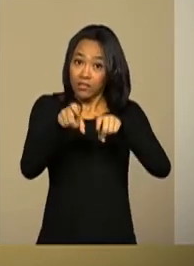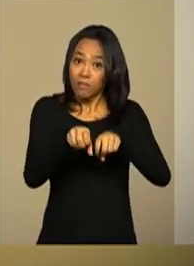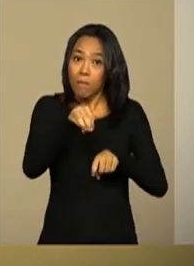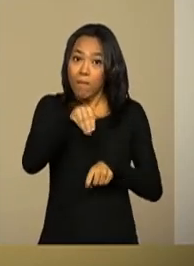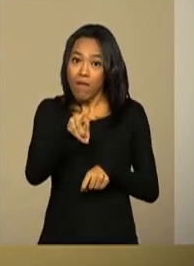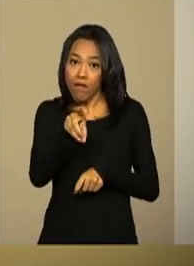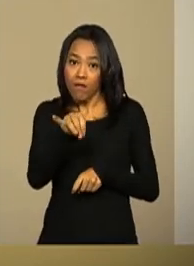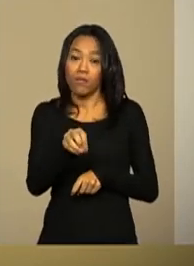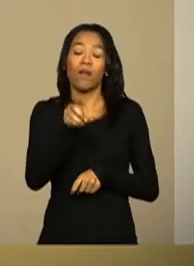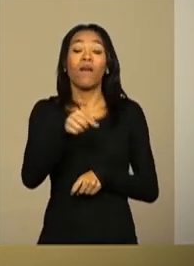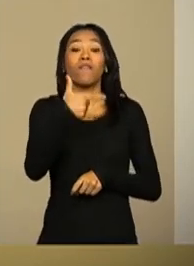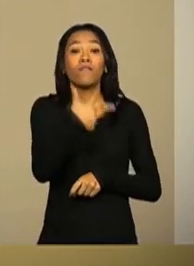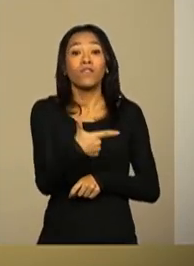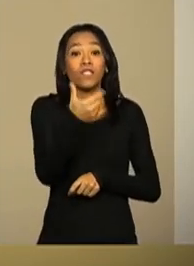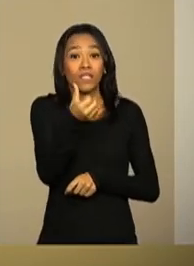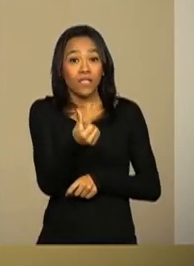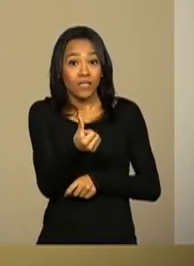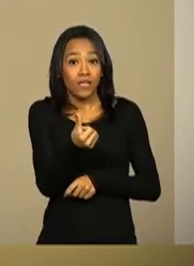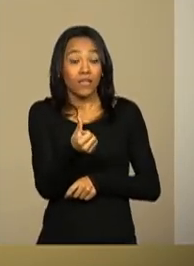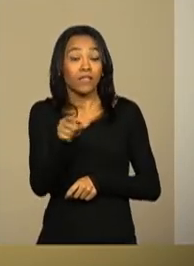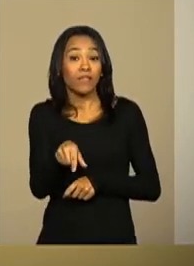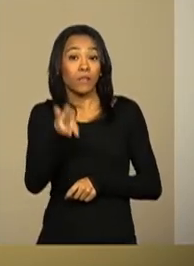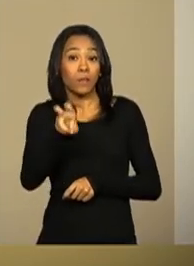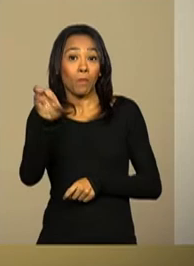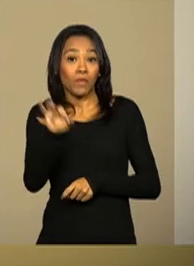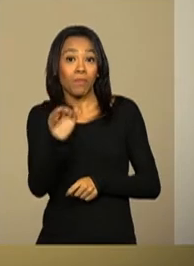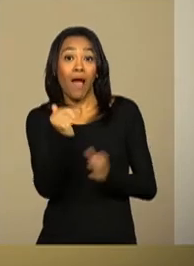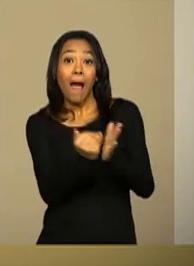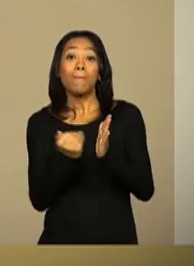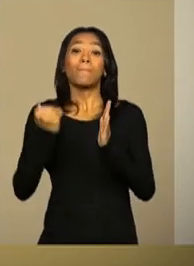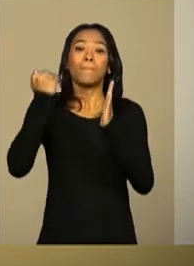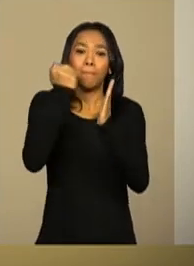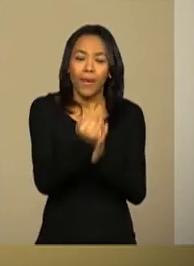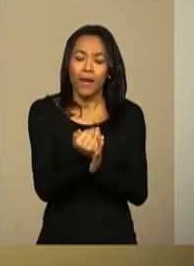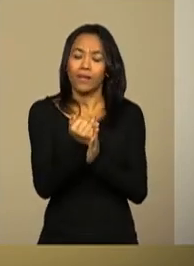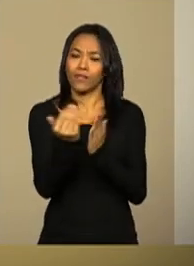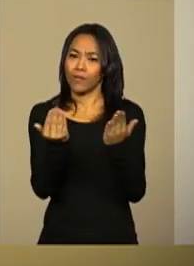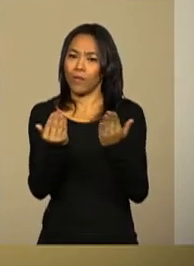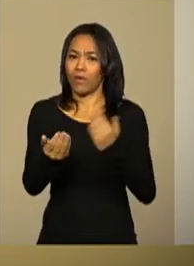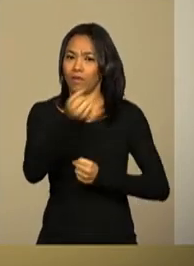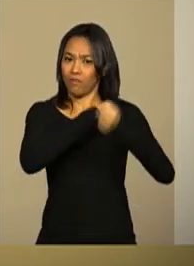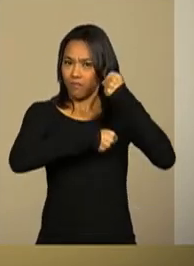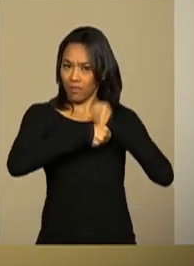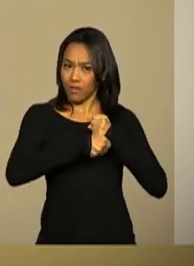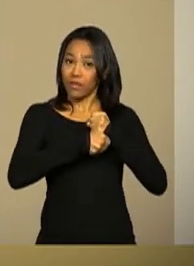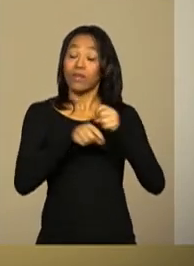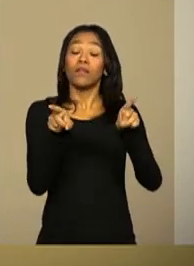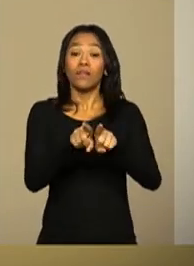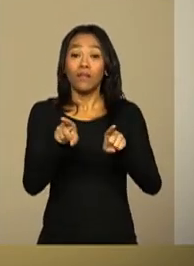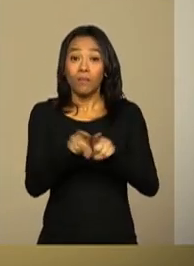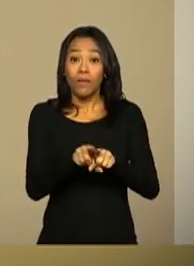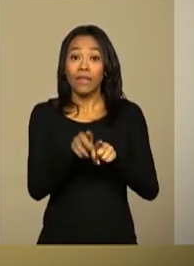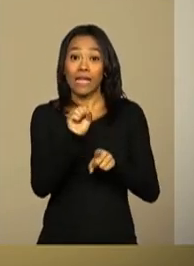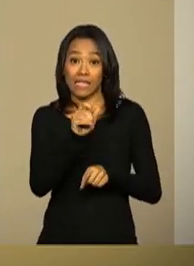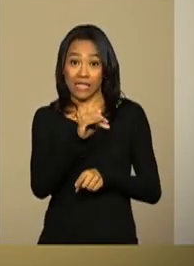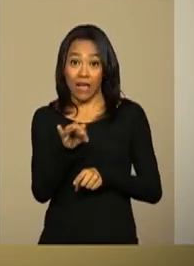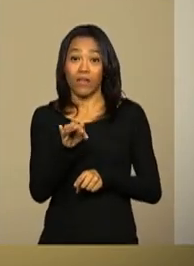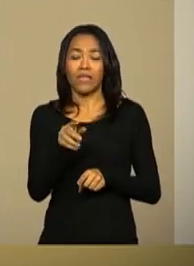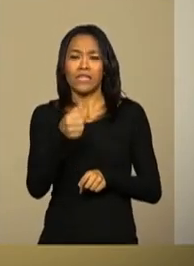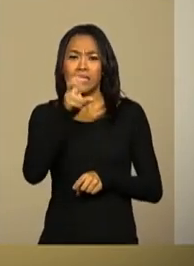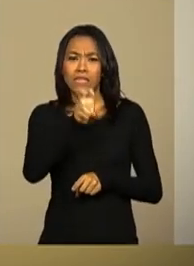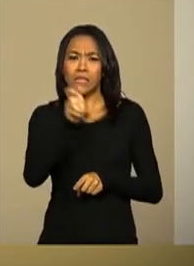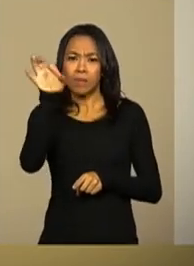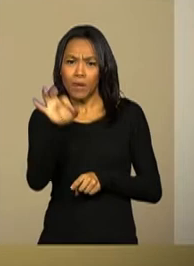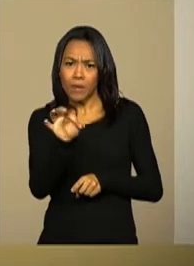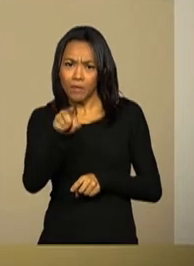são seis e meio por cento a mais do que na safra passada e com juros Luciano de cinco e meio